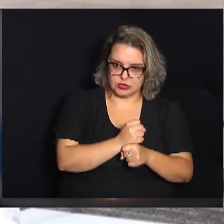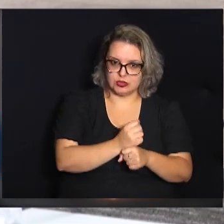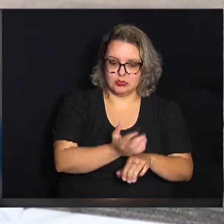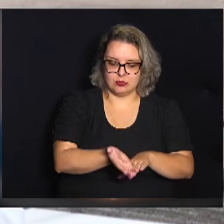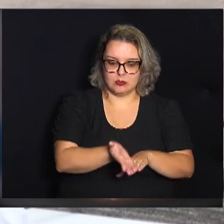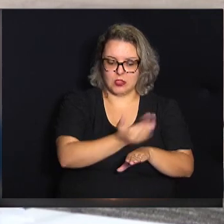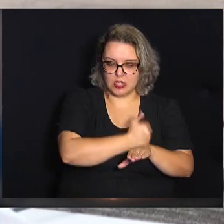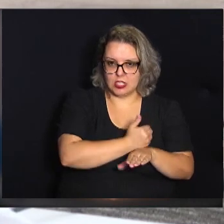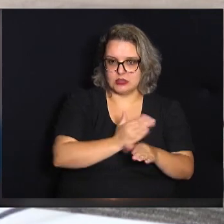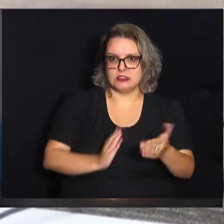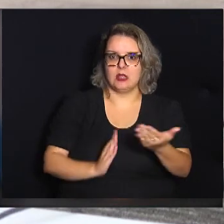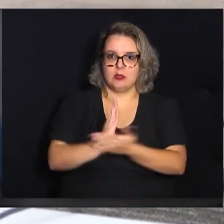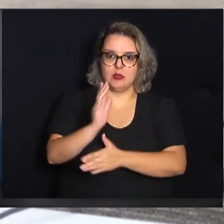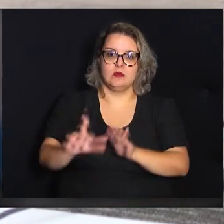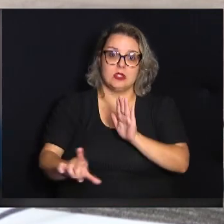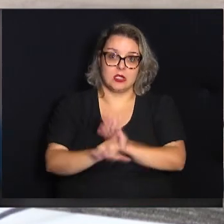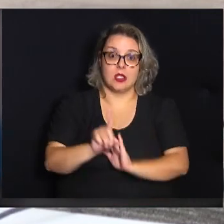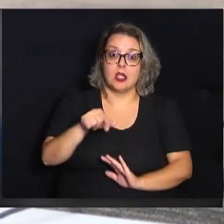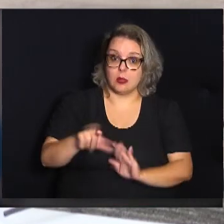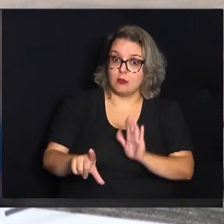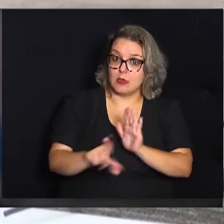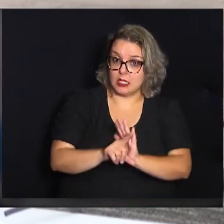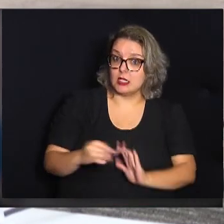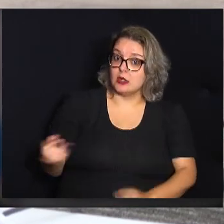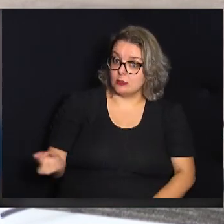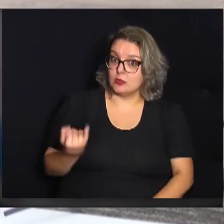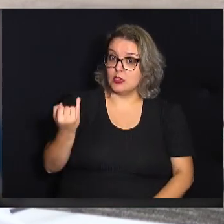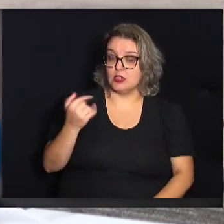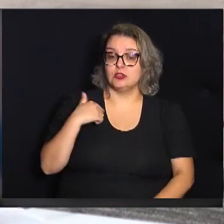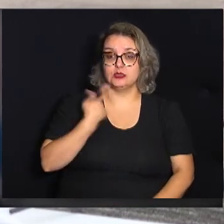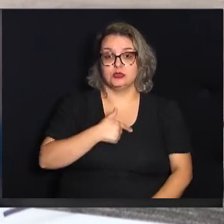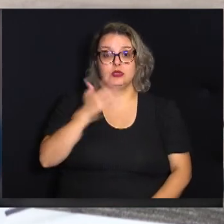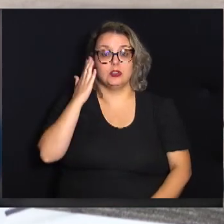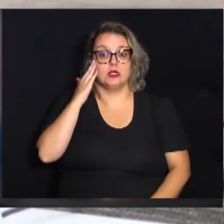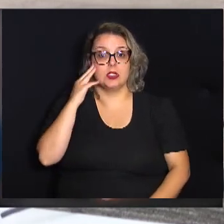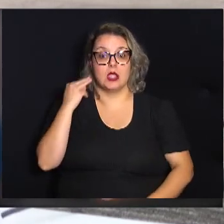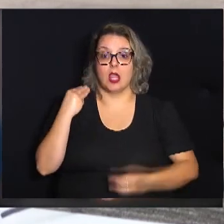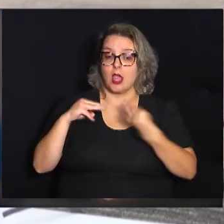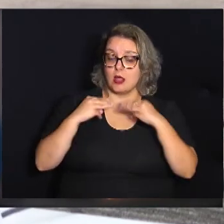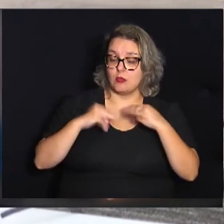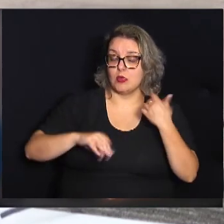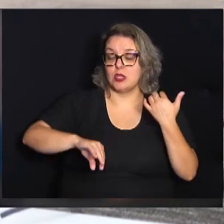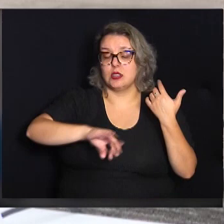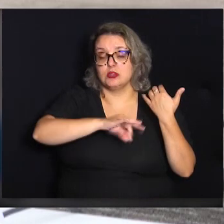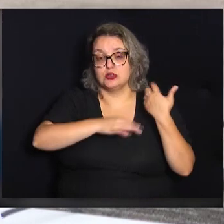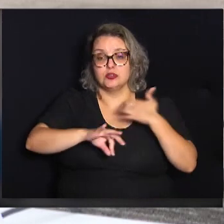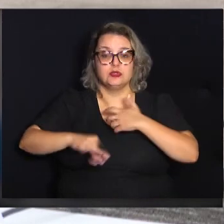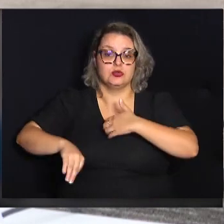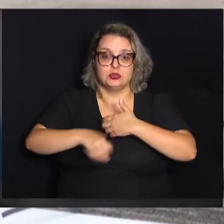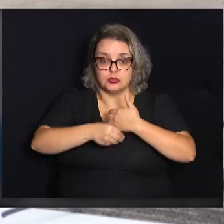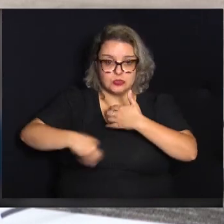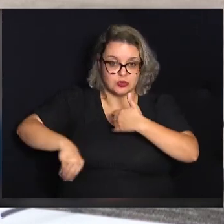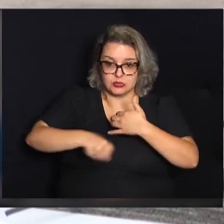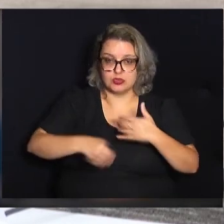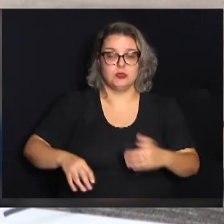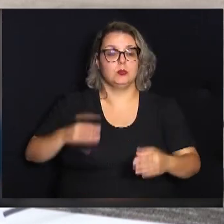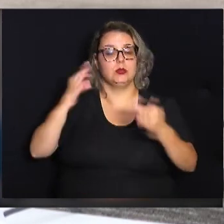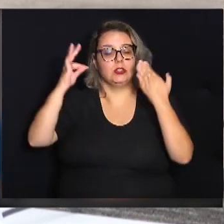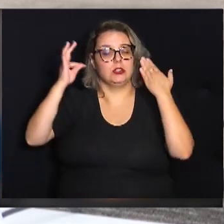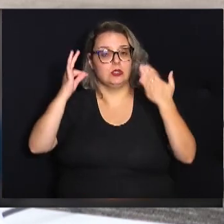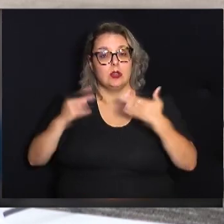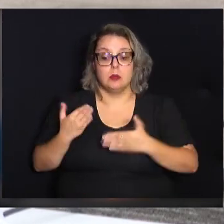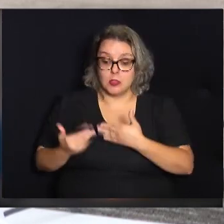do acampamento Marielle Vive, porque eles, numa pequena área que eles denominam